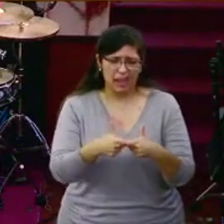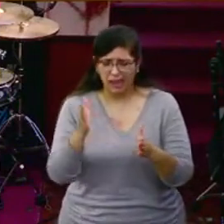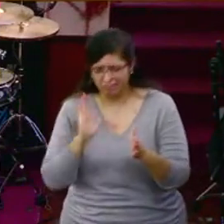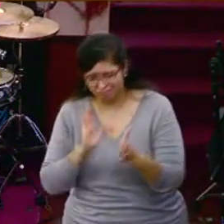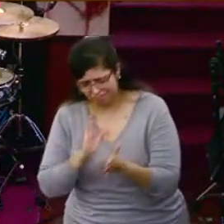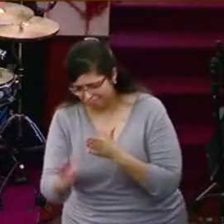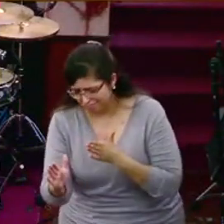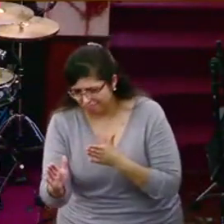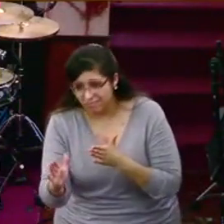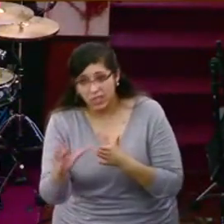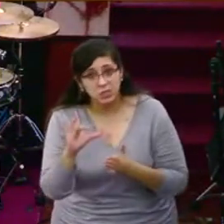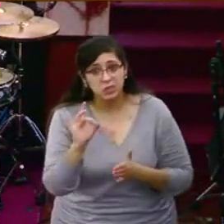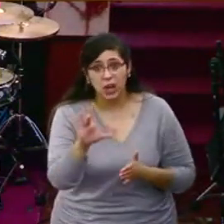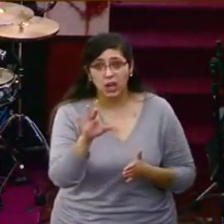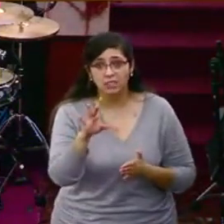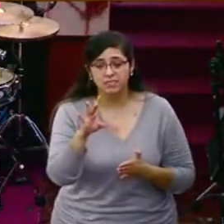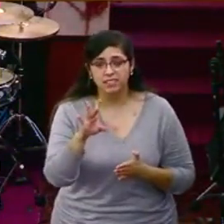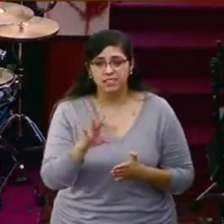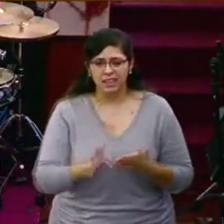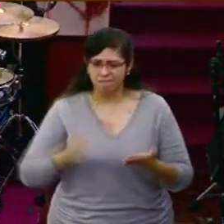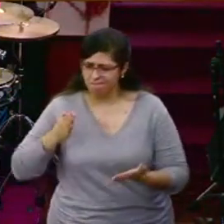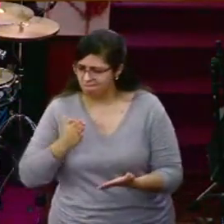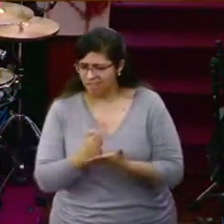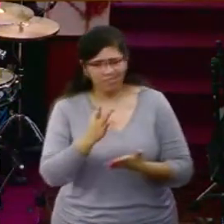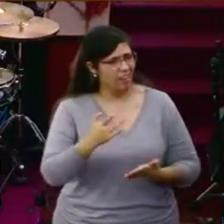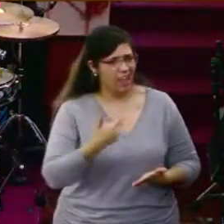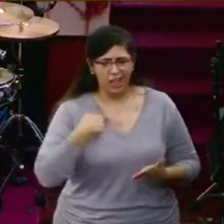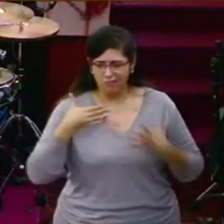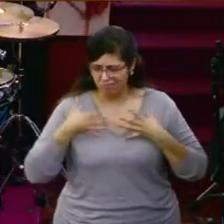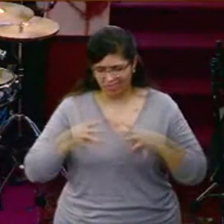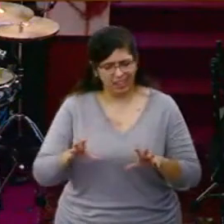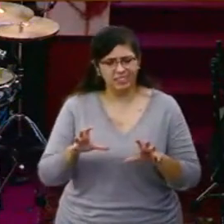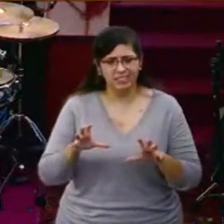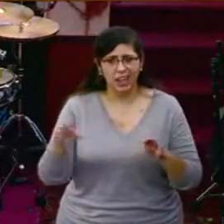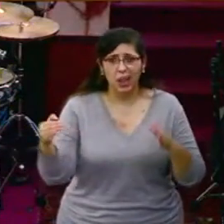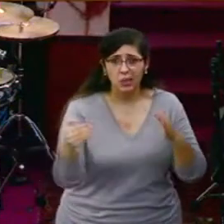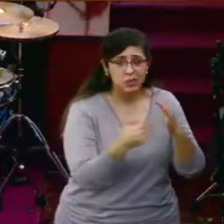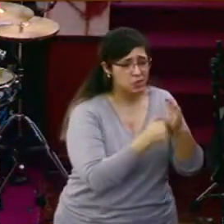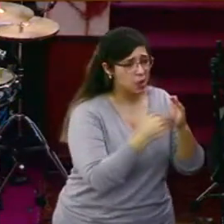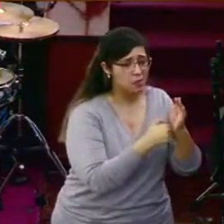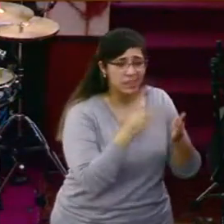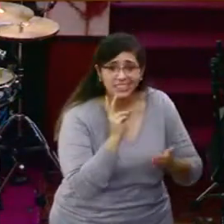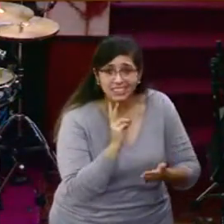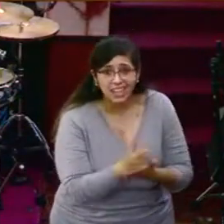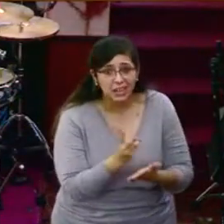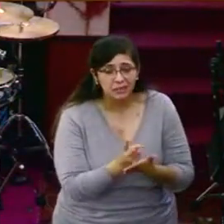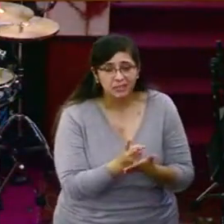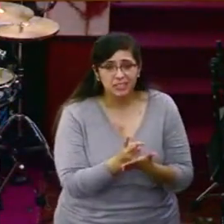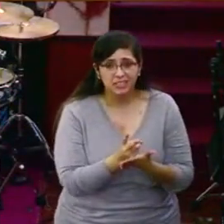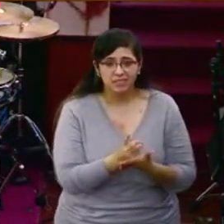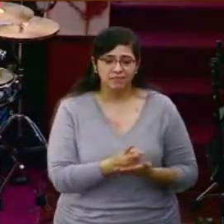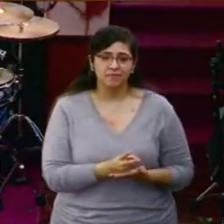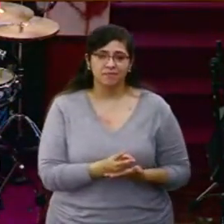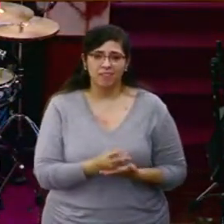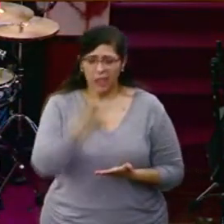correr diante dos momentos mais adversos eu quero me esconder eu não quero minhas por isso